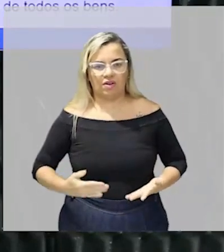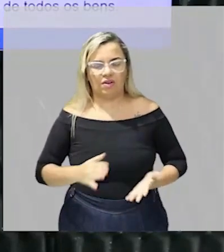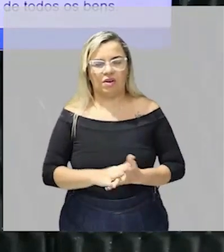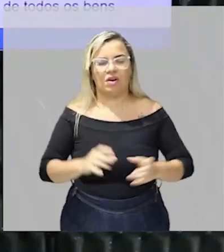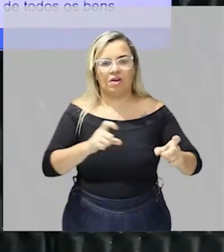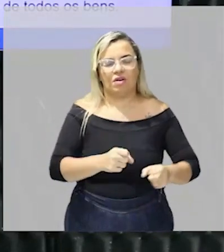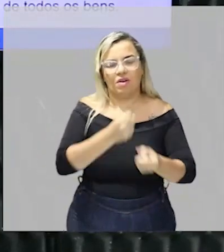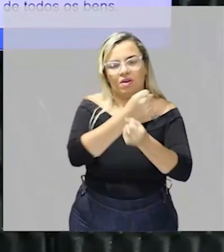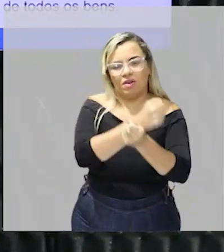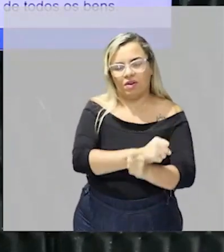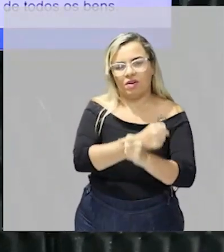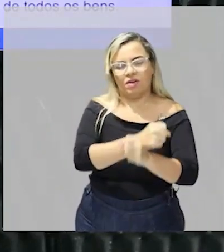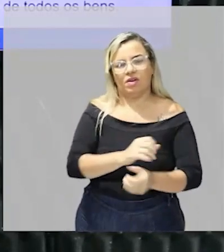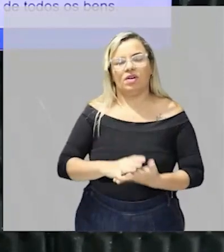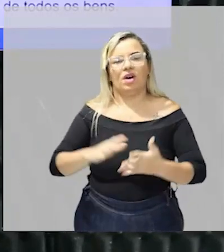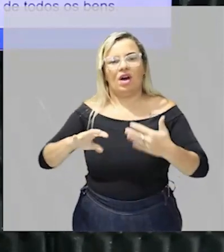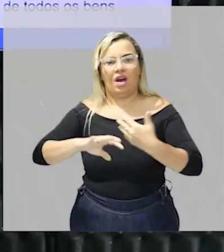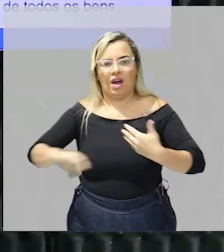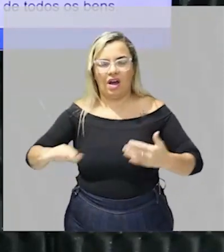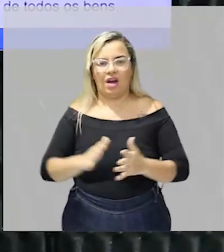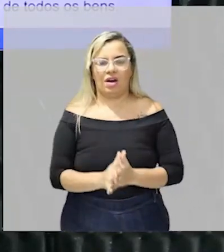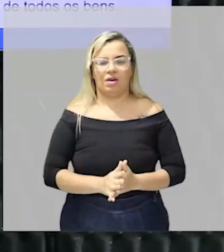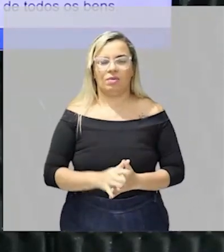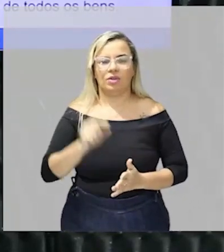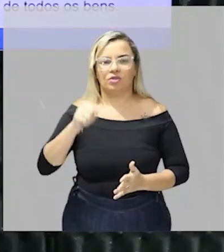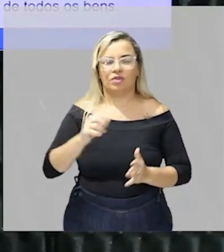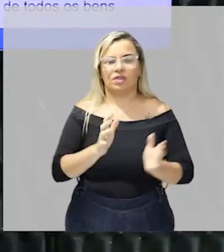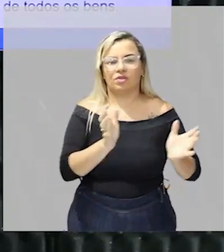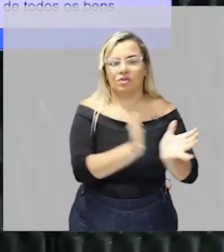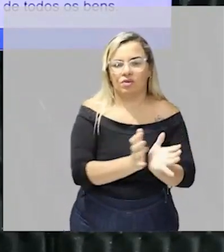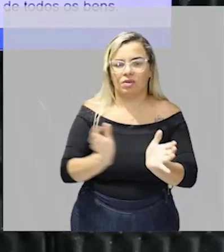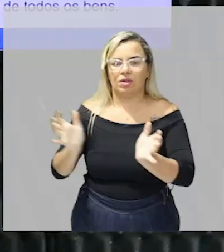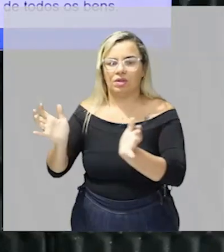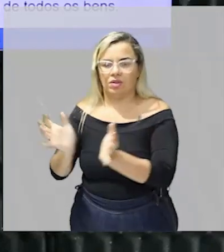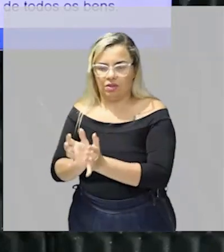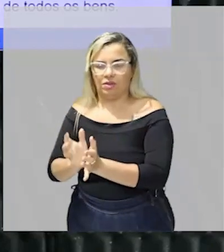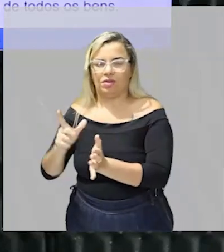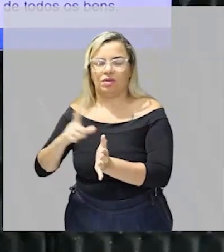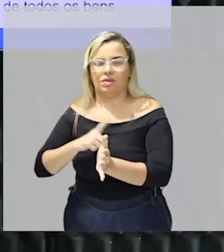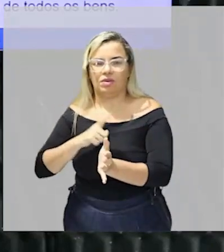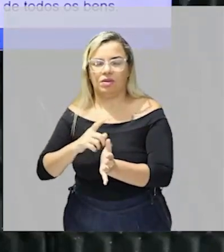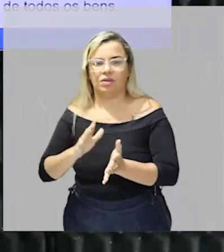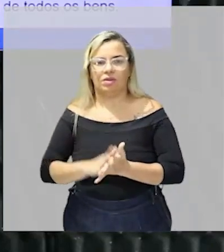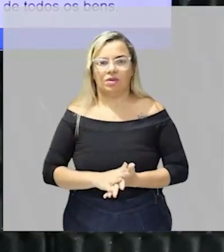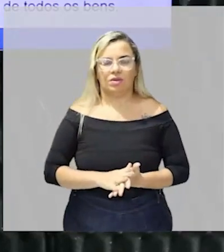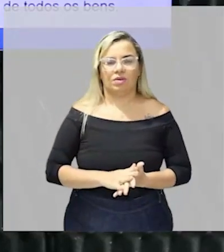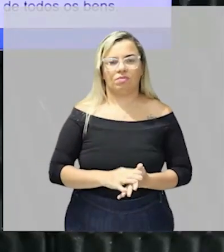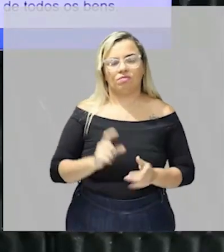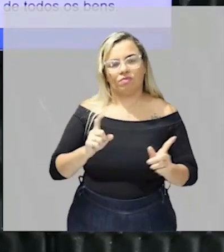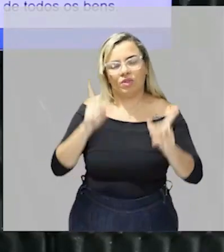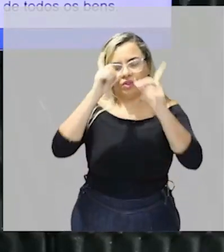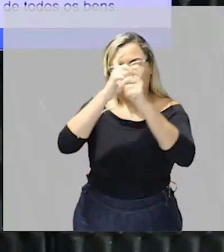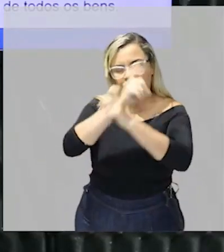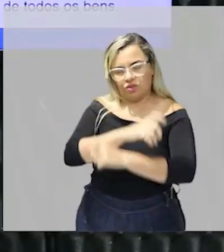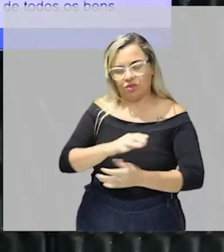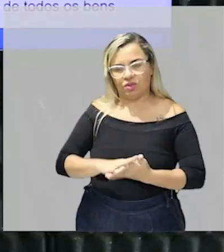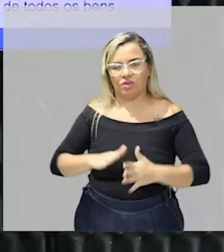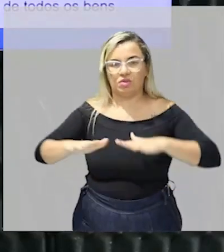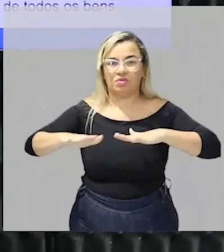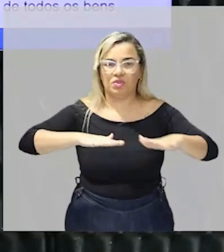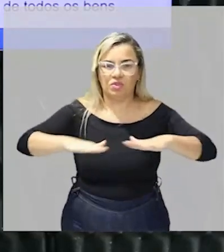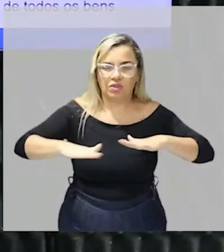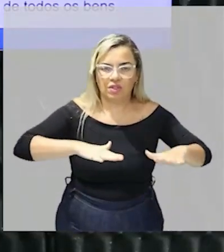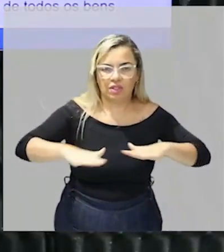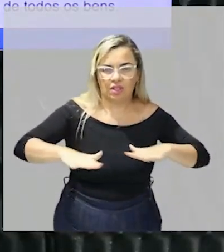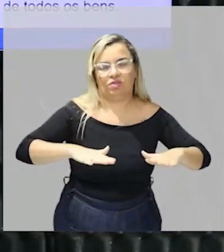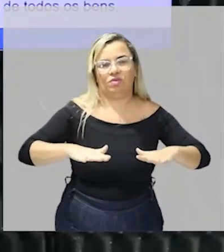Então, ele mostra que aqui há uma divisão de classe nessa sociedade, que há o imobilismo, né? Você tem